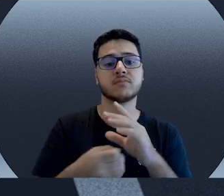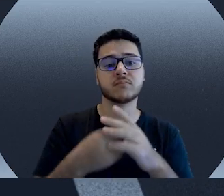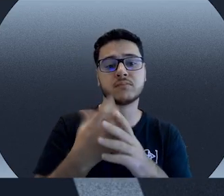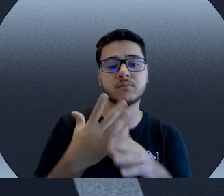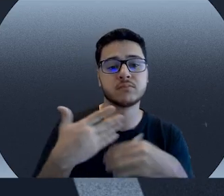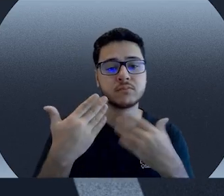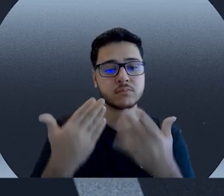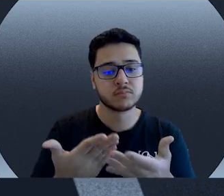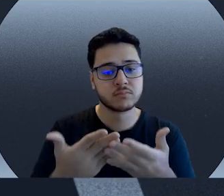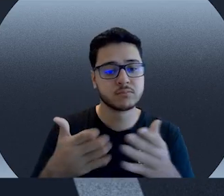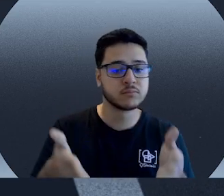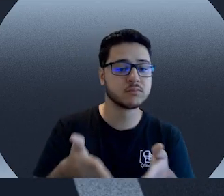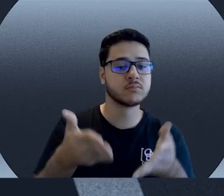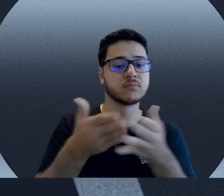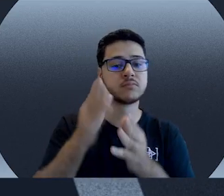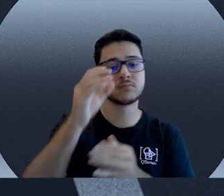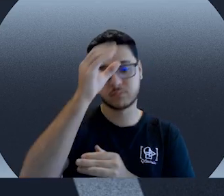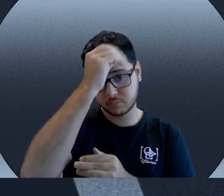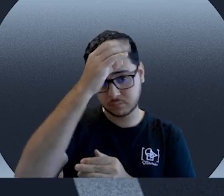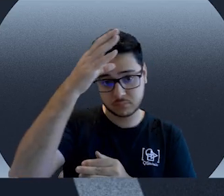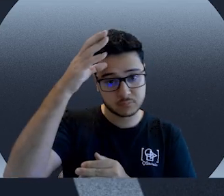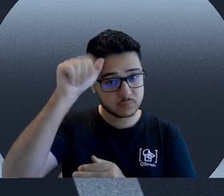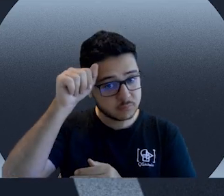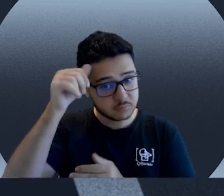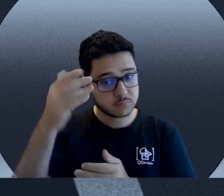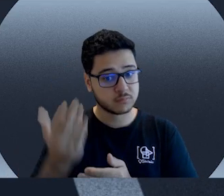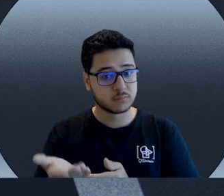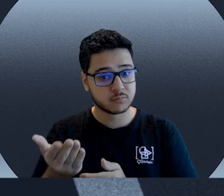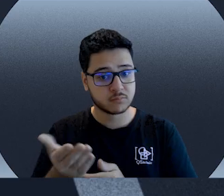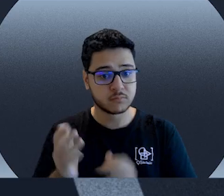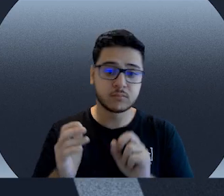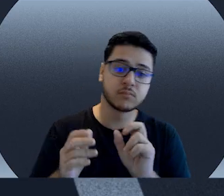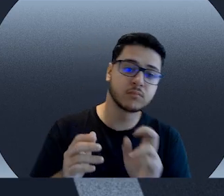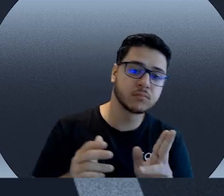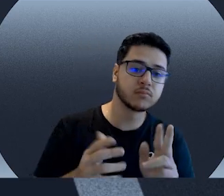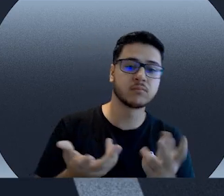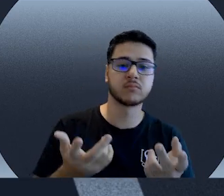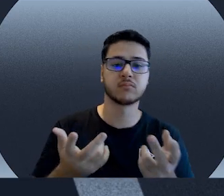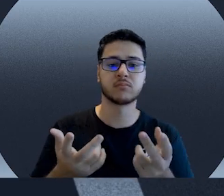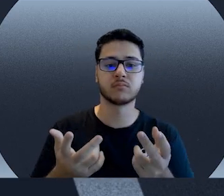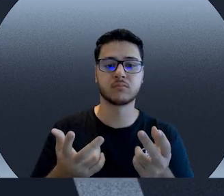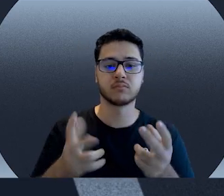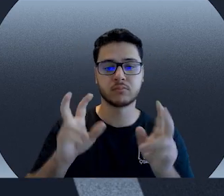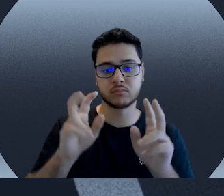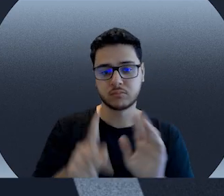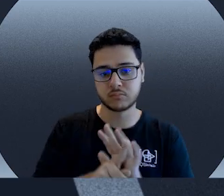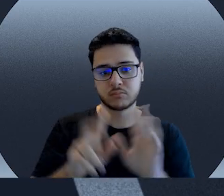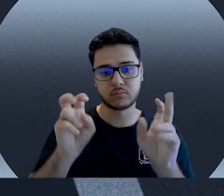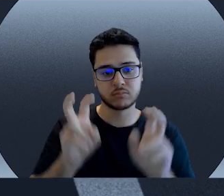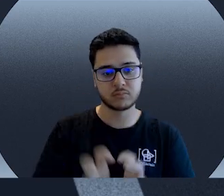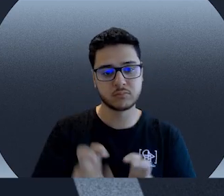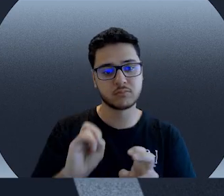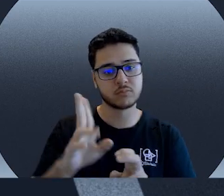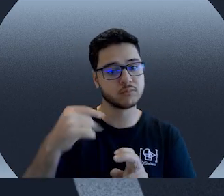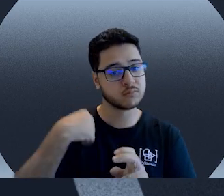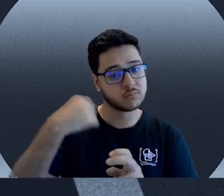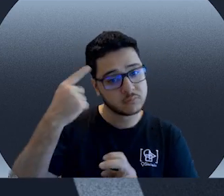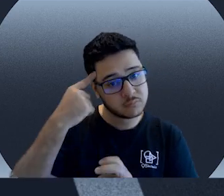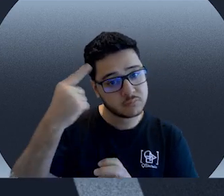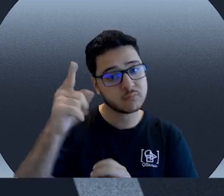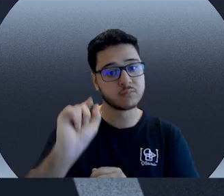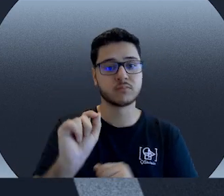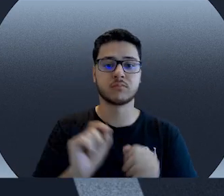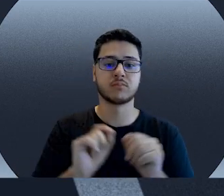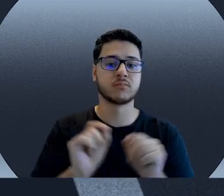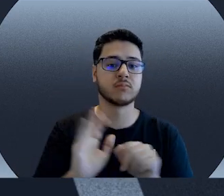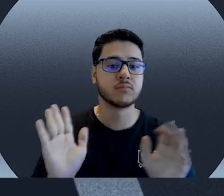do Cildo? É a garrafa de Coca que ele usou? Ou é o conceito por detrás disso, a ideia, ou o que ele